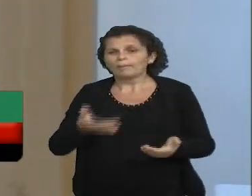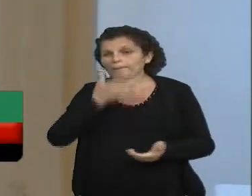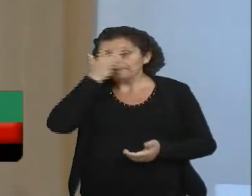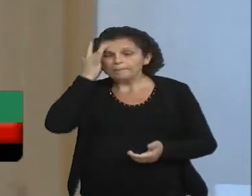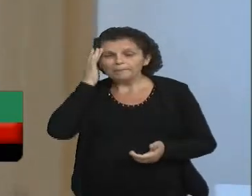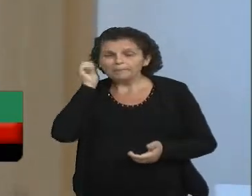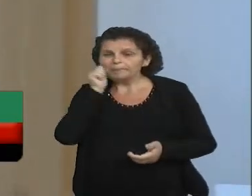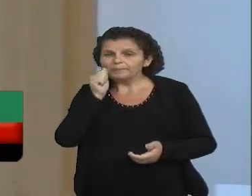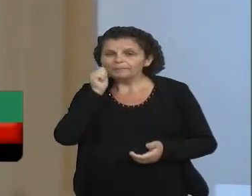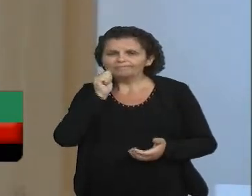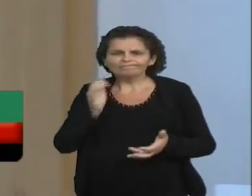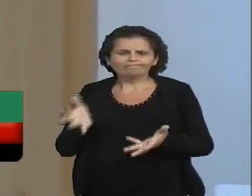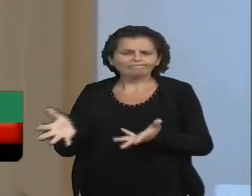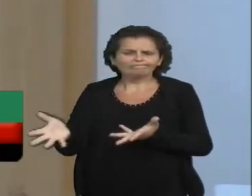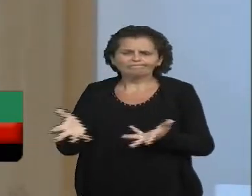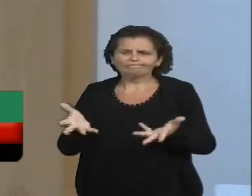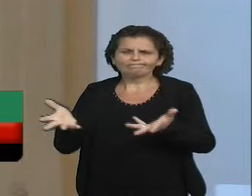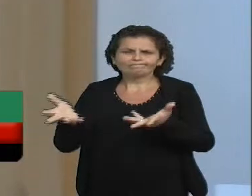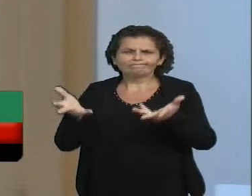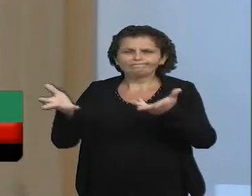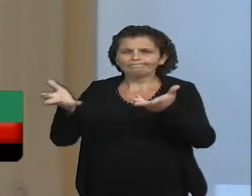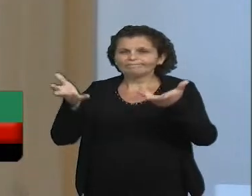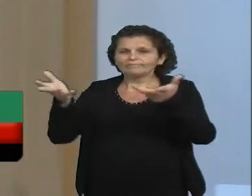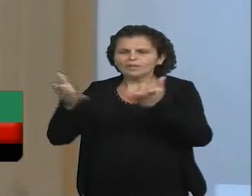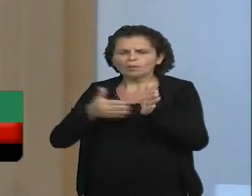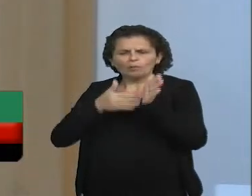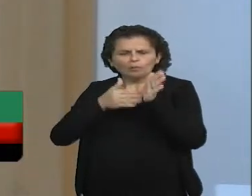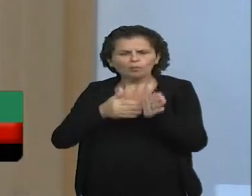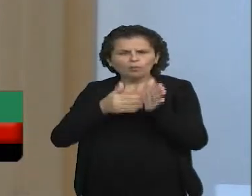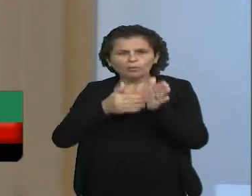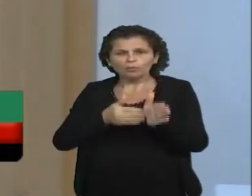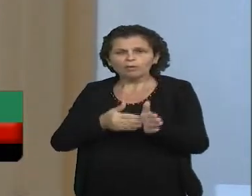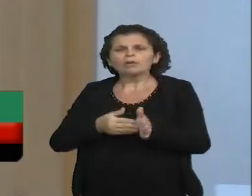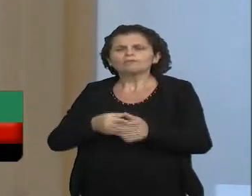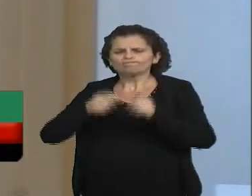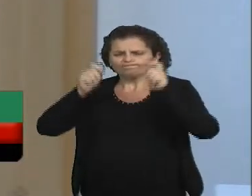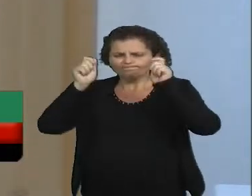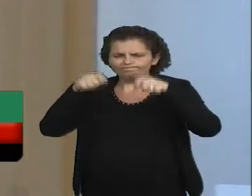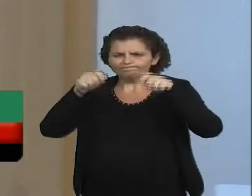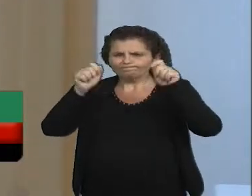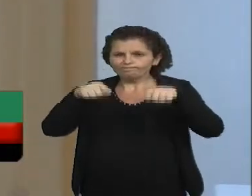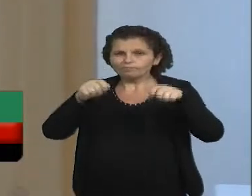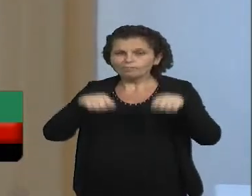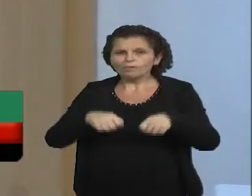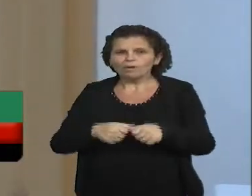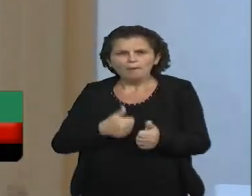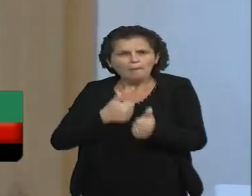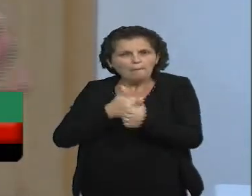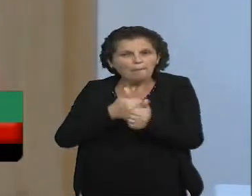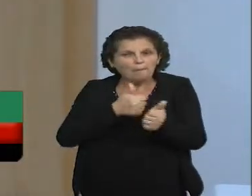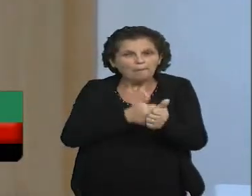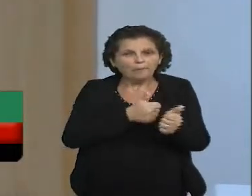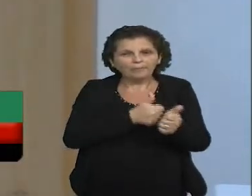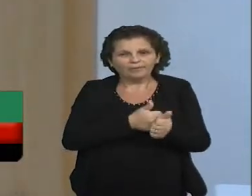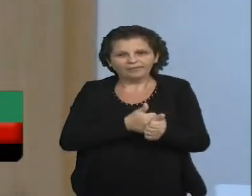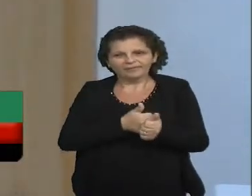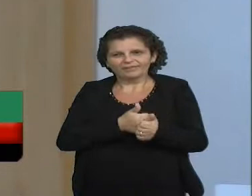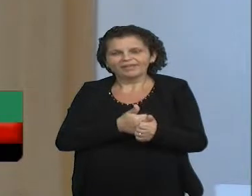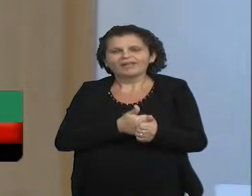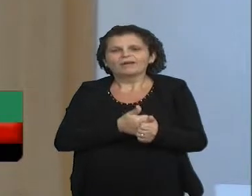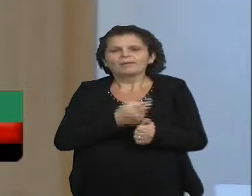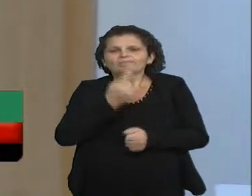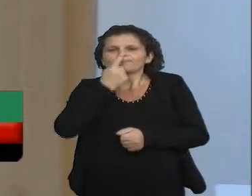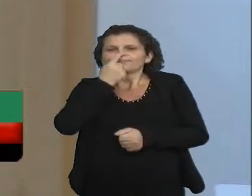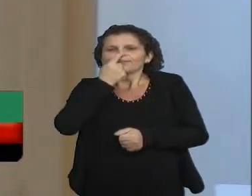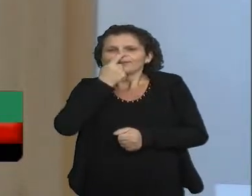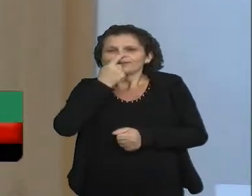pessoa maravilhosa, dedicada, competente e mora muito próximo ali ao pronto-socorro do